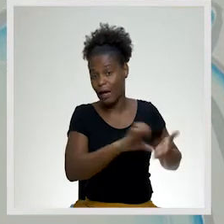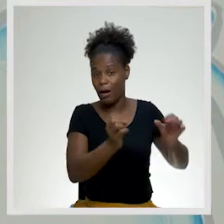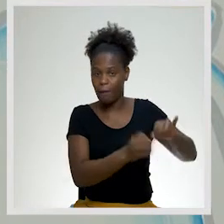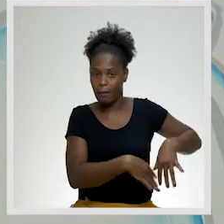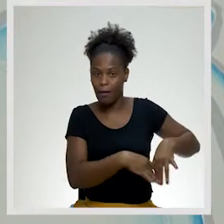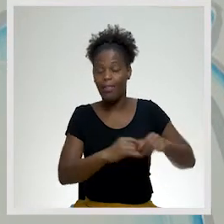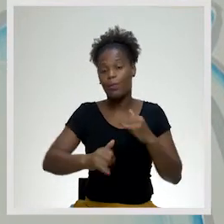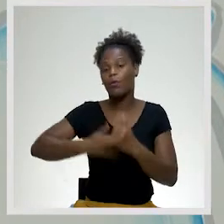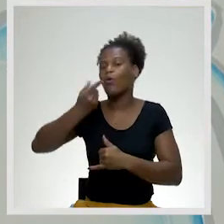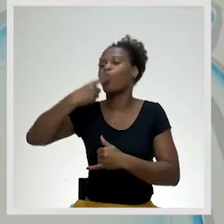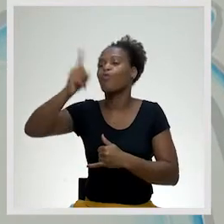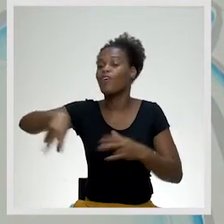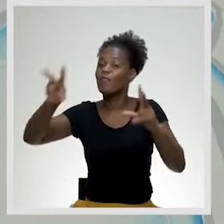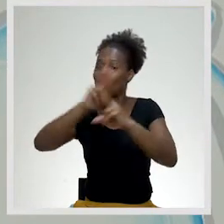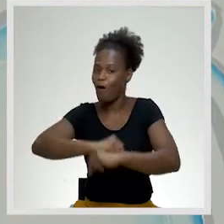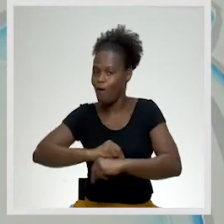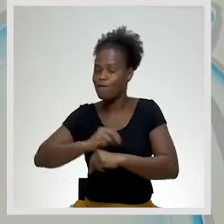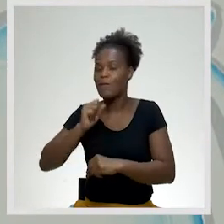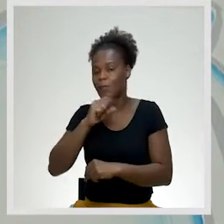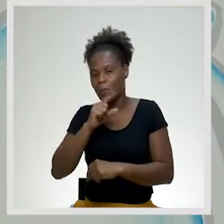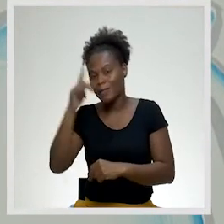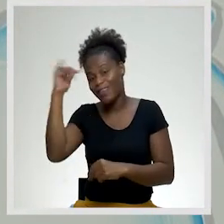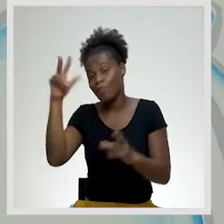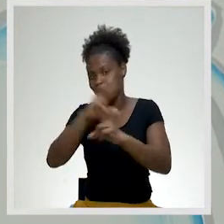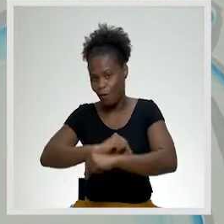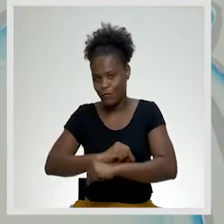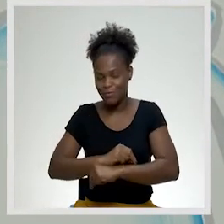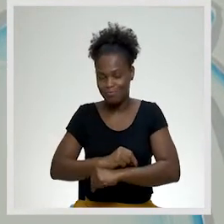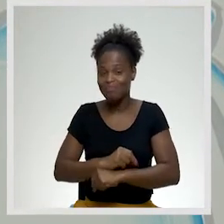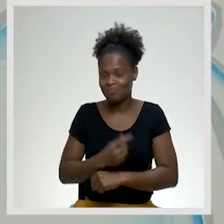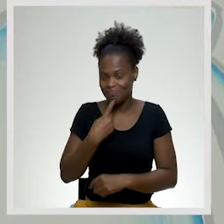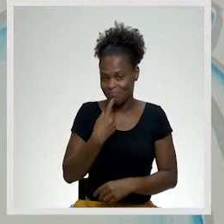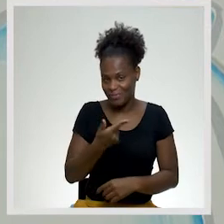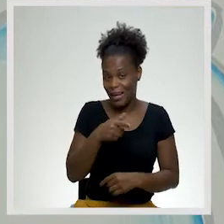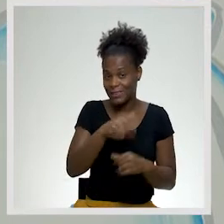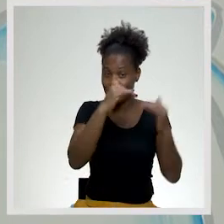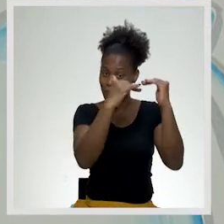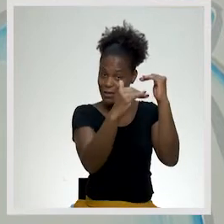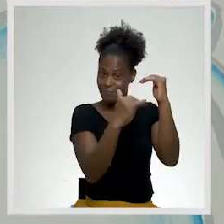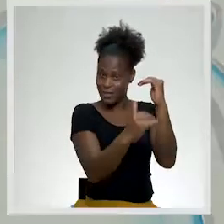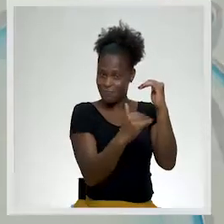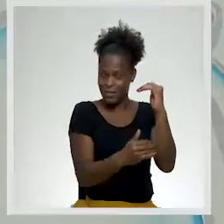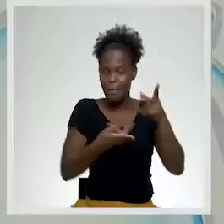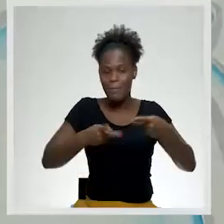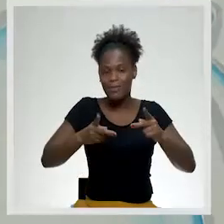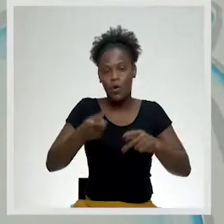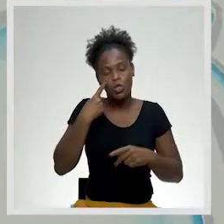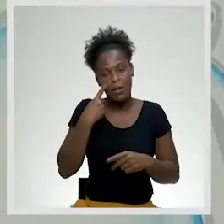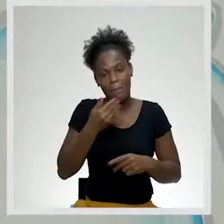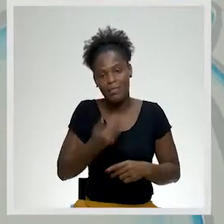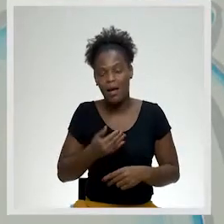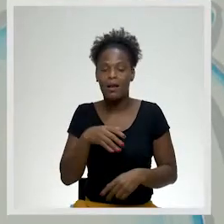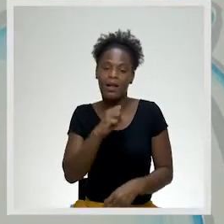terão que formular uma nova hipótese. Estas são as fases do método experimental de